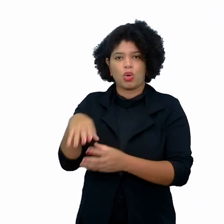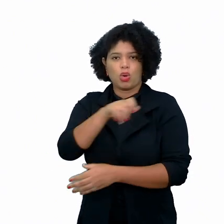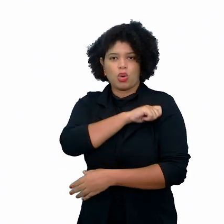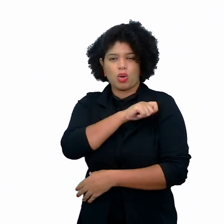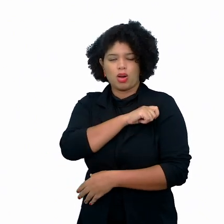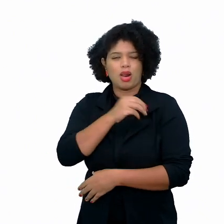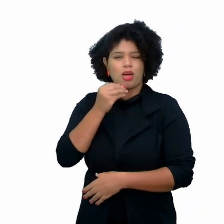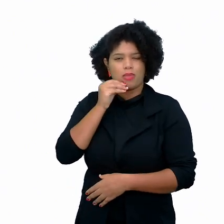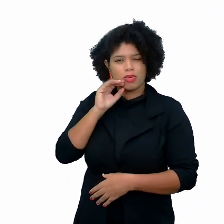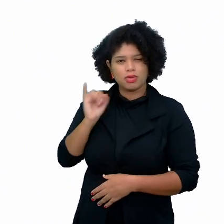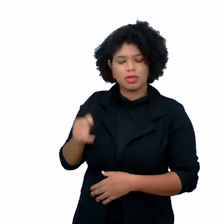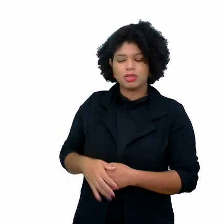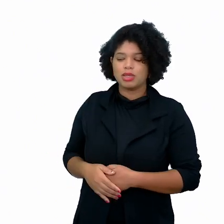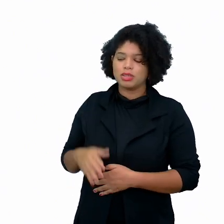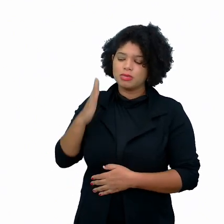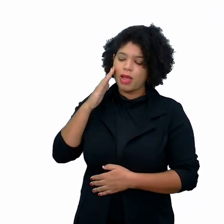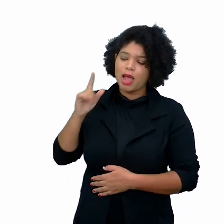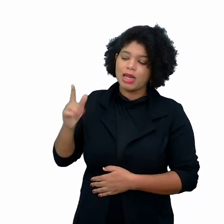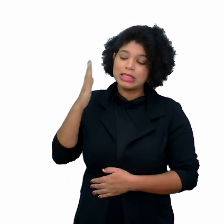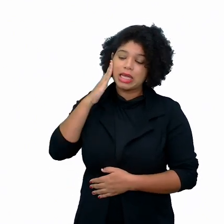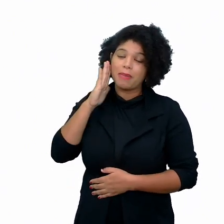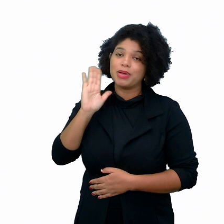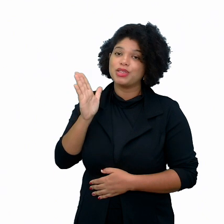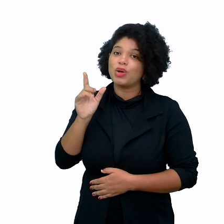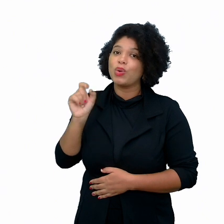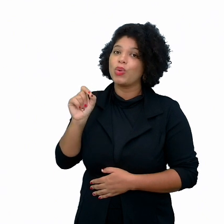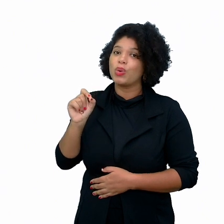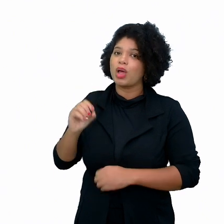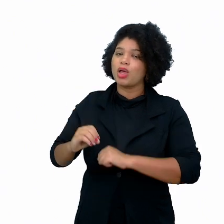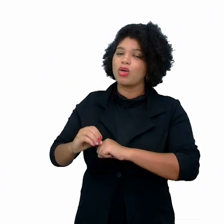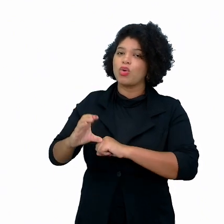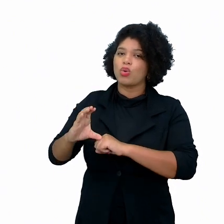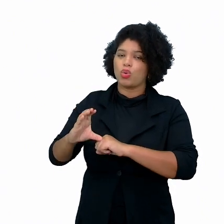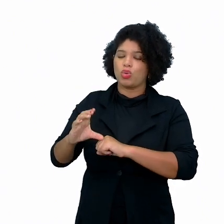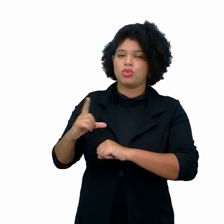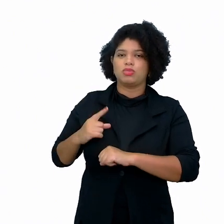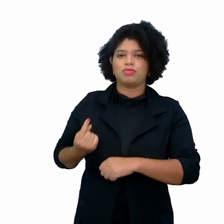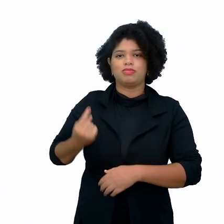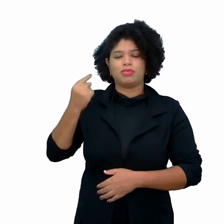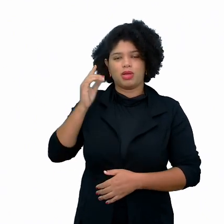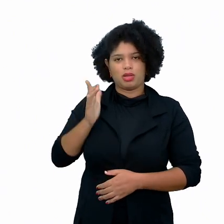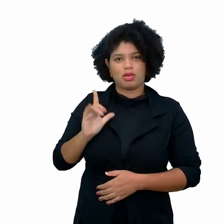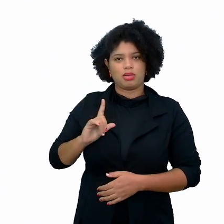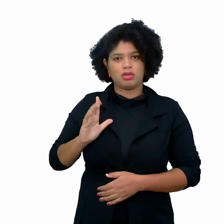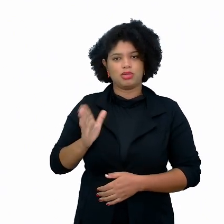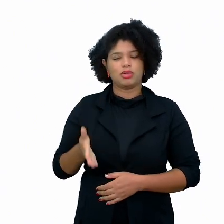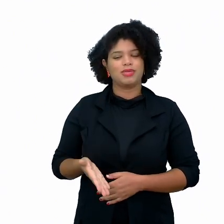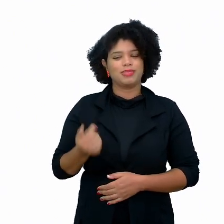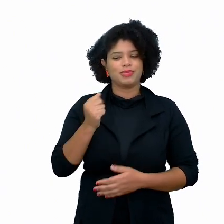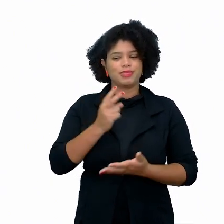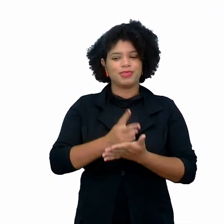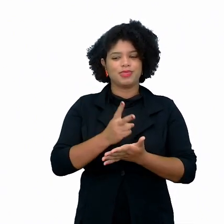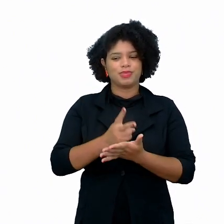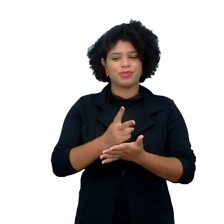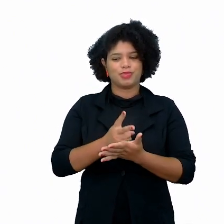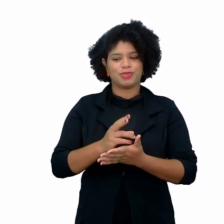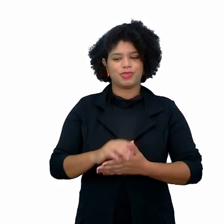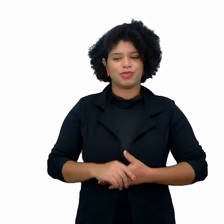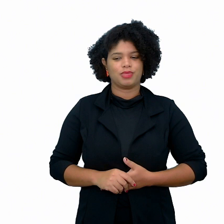levantar os conhecimentos prévios que eles possuem, certo? Vamos dar